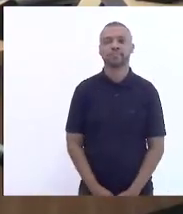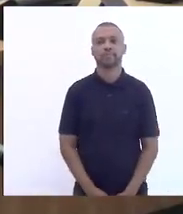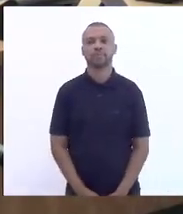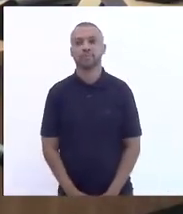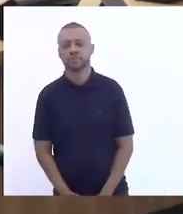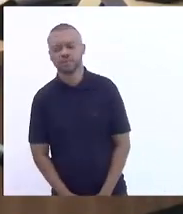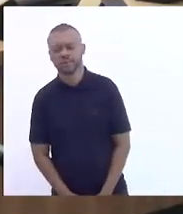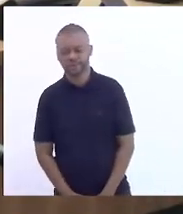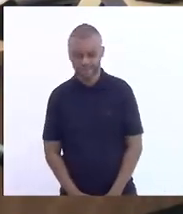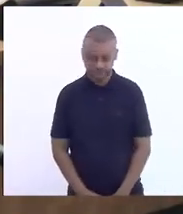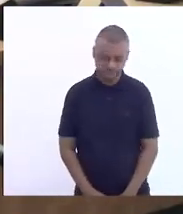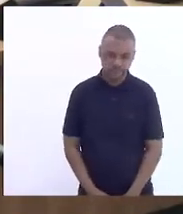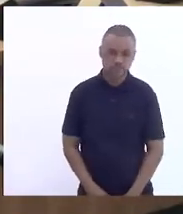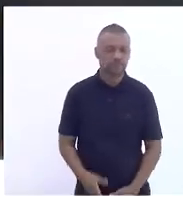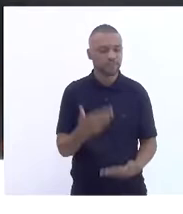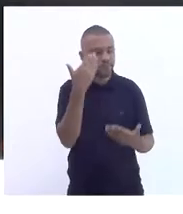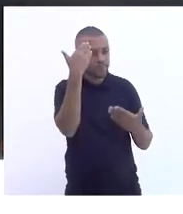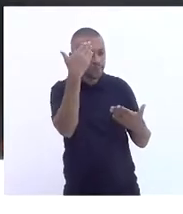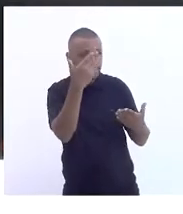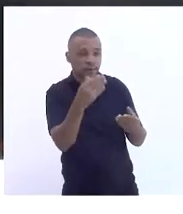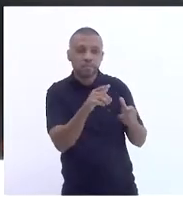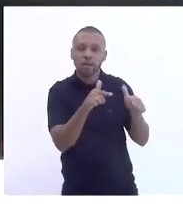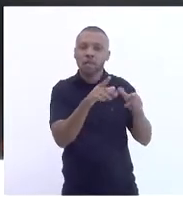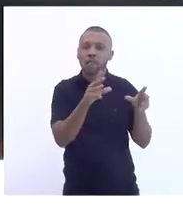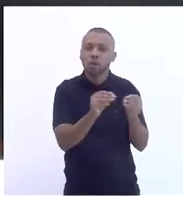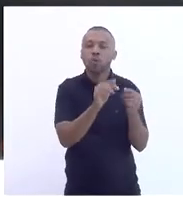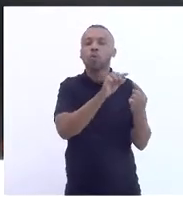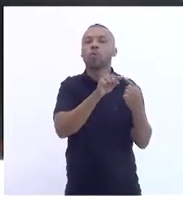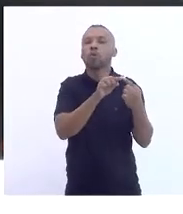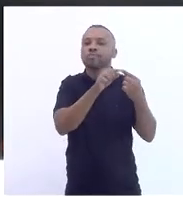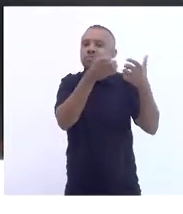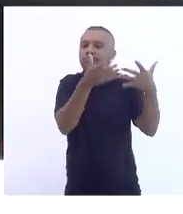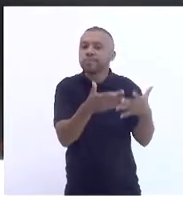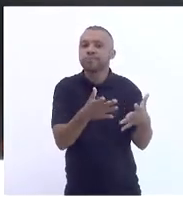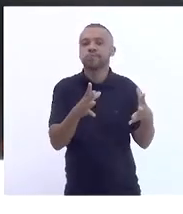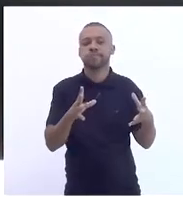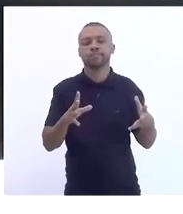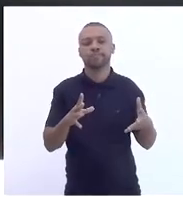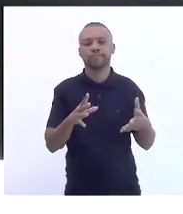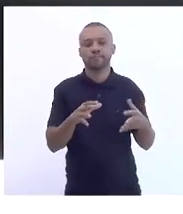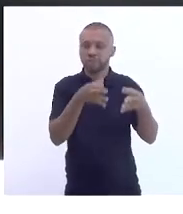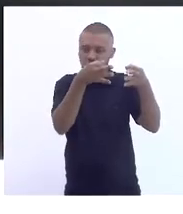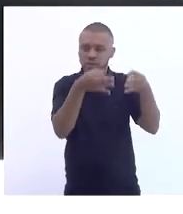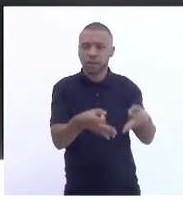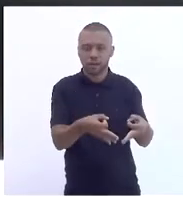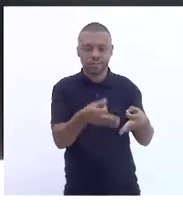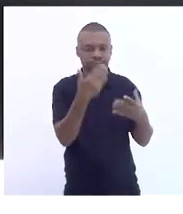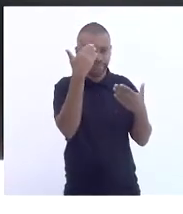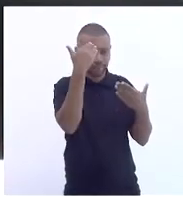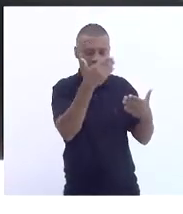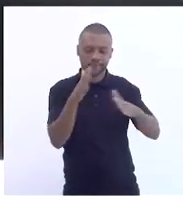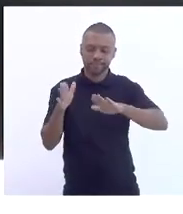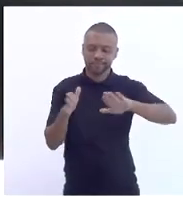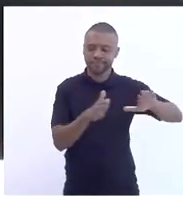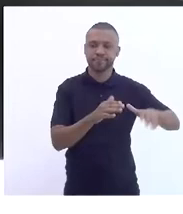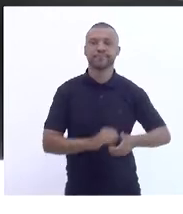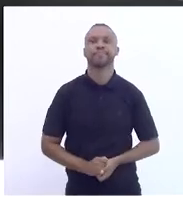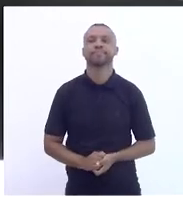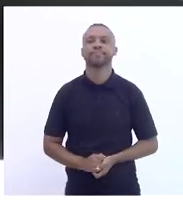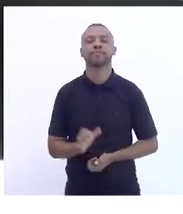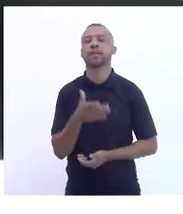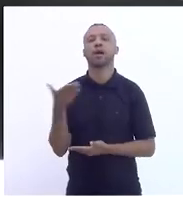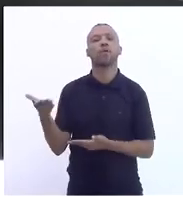Larissa pela sua intervenção objetivo é muito muito assertiva gostaria de